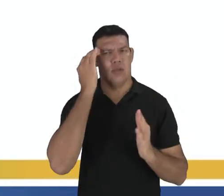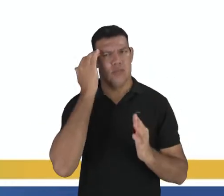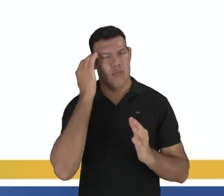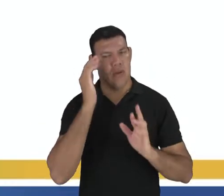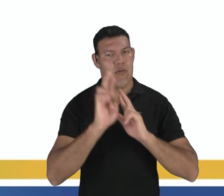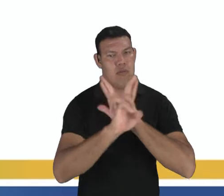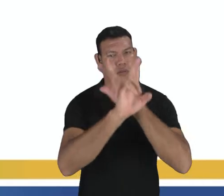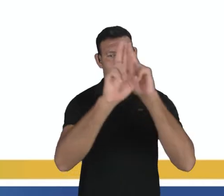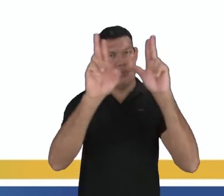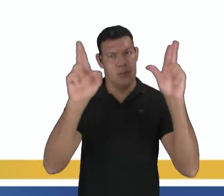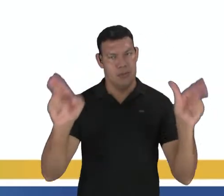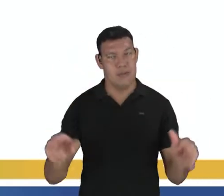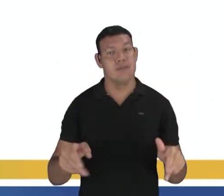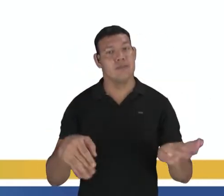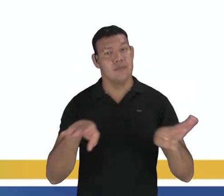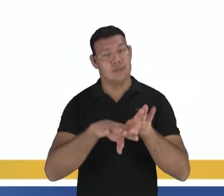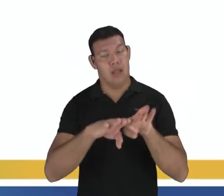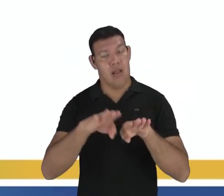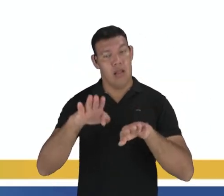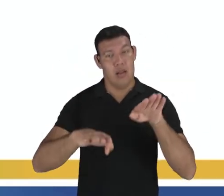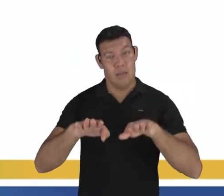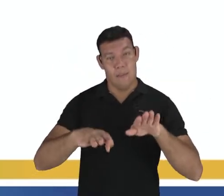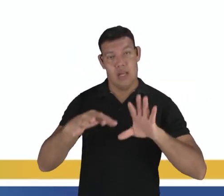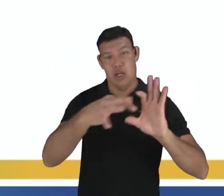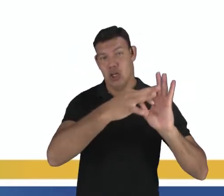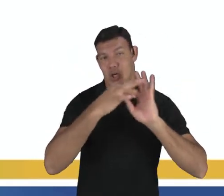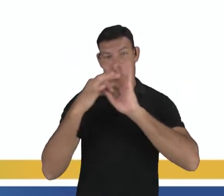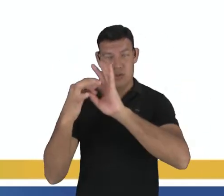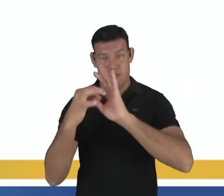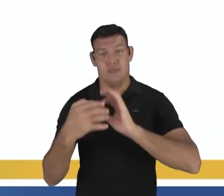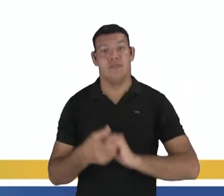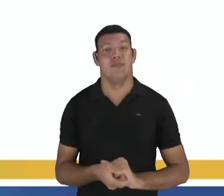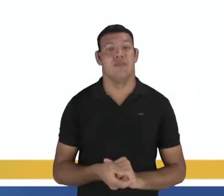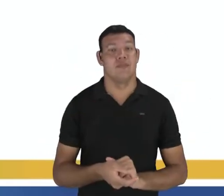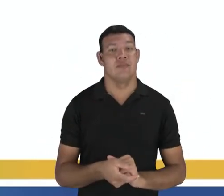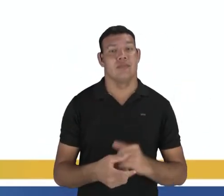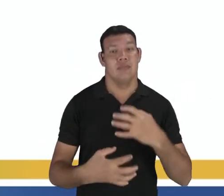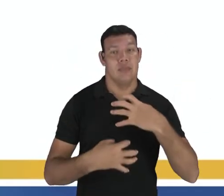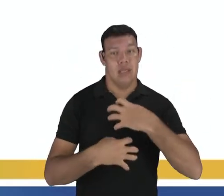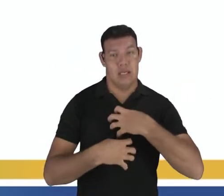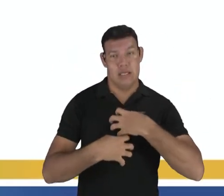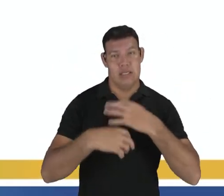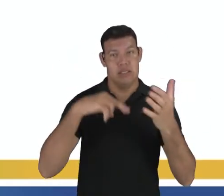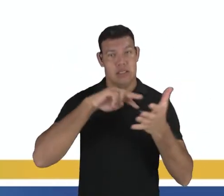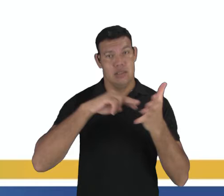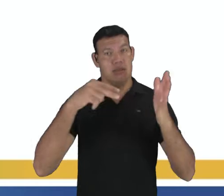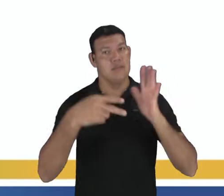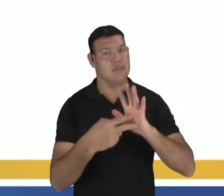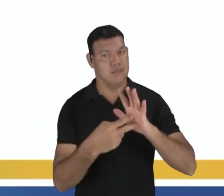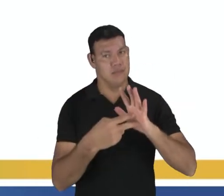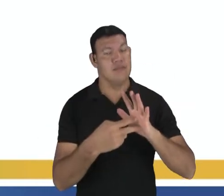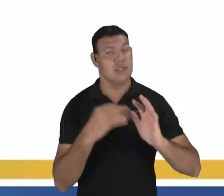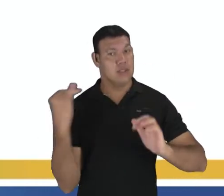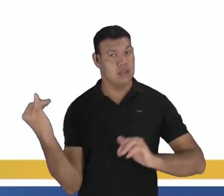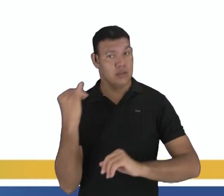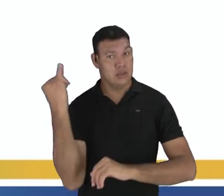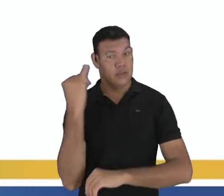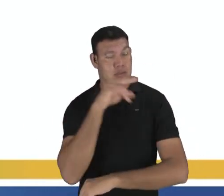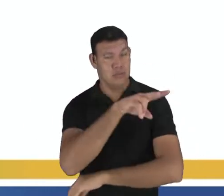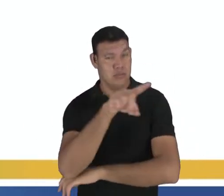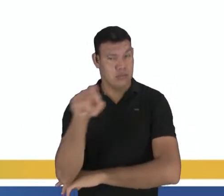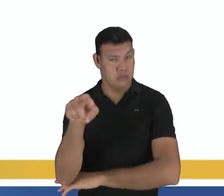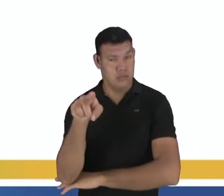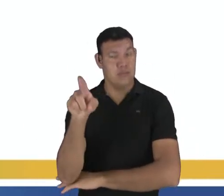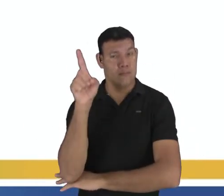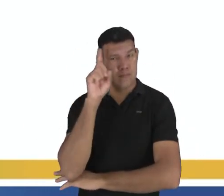vai depender o quê? Do contexto. Quando nós falarmos todas as vezes em sentidos, significados, é muito importante vocês